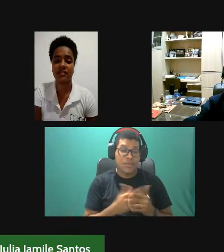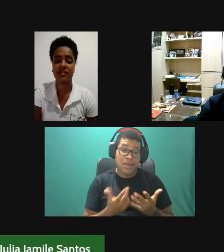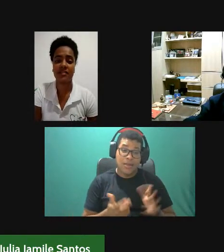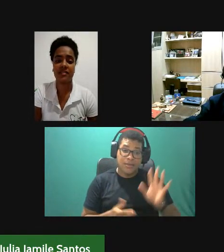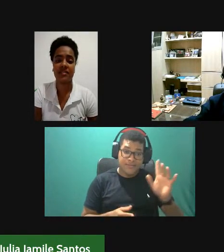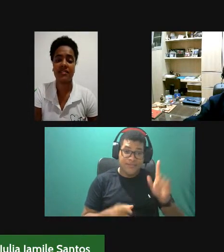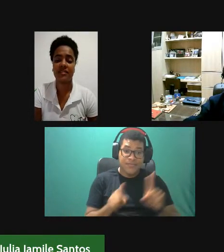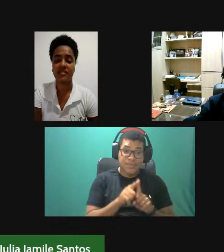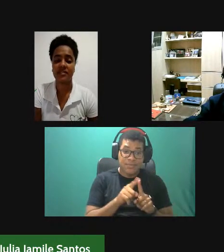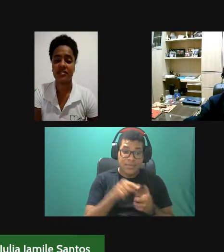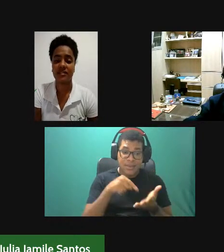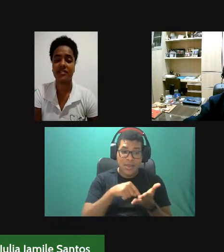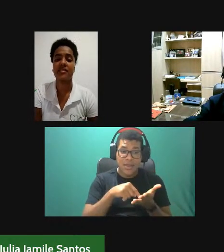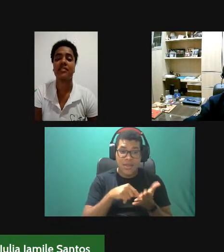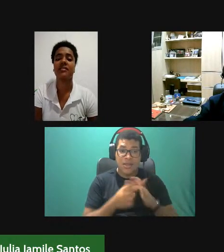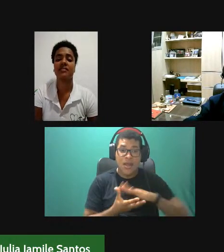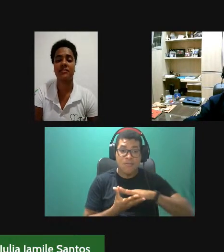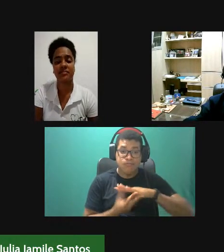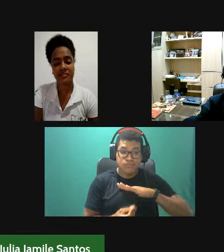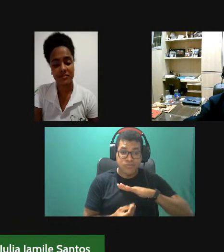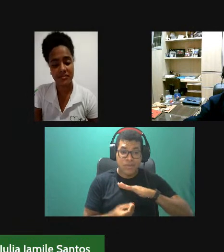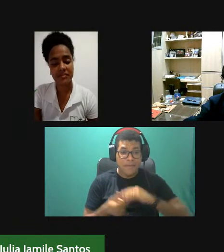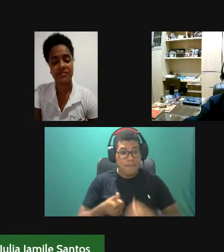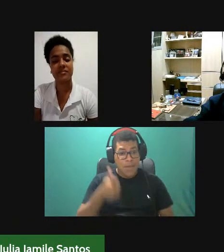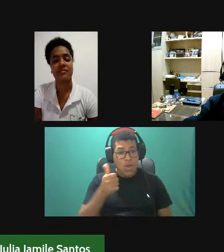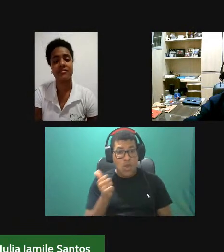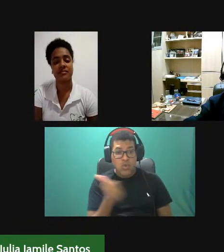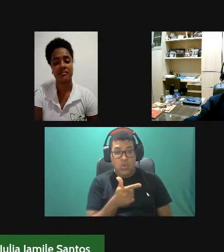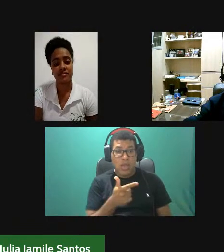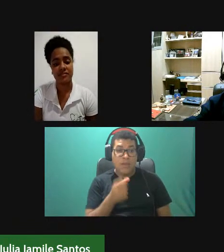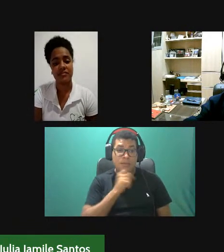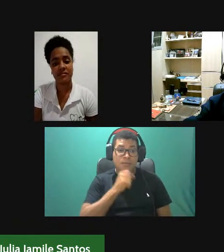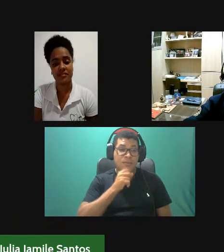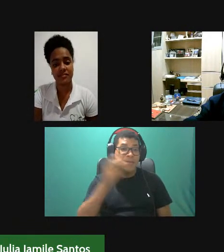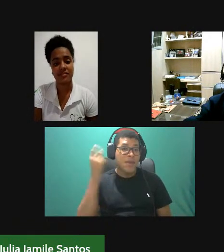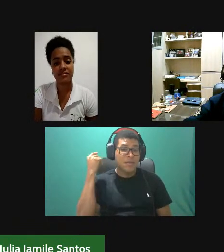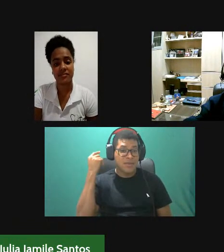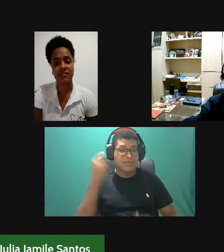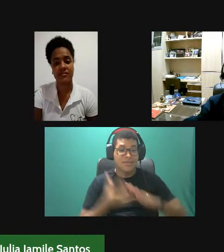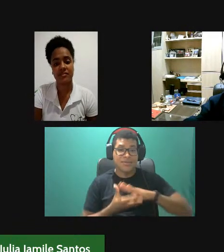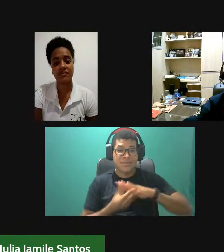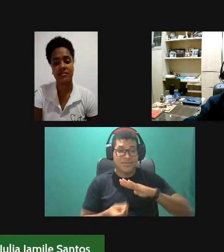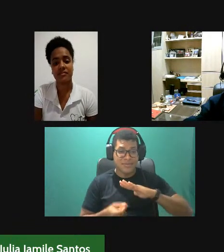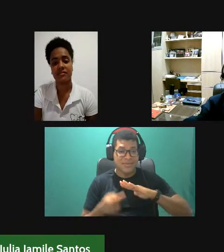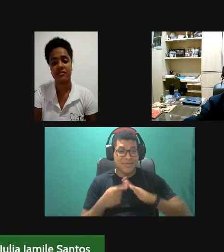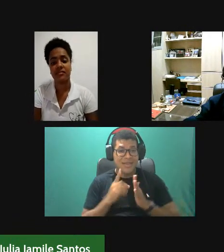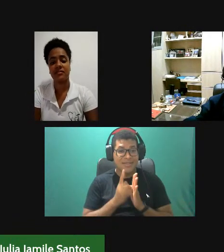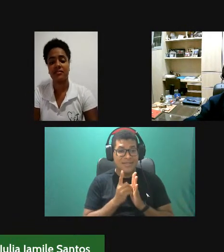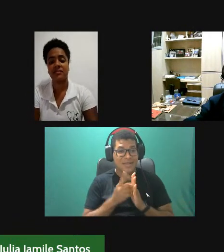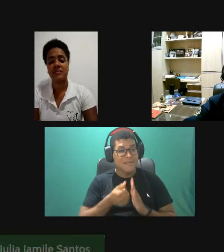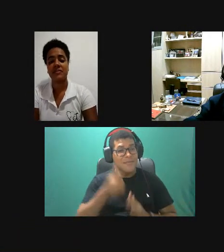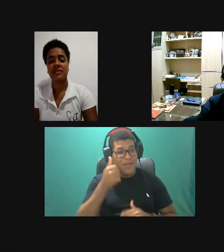estão melhores do que as antigas analógicas, né? A qualidade é muito melhor. Então... Sim.